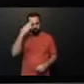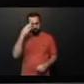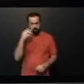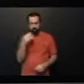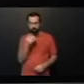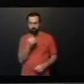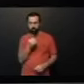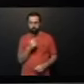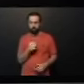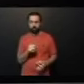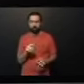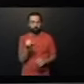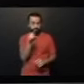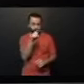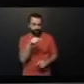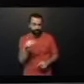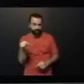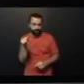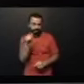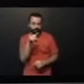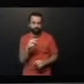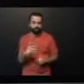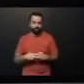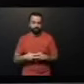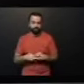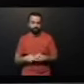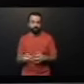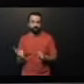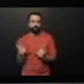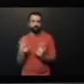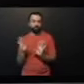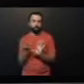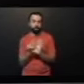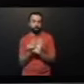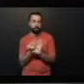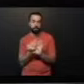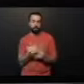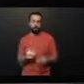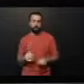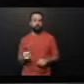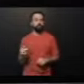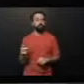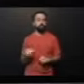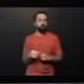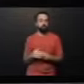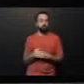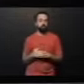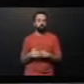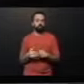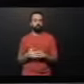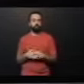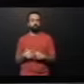Ah, palavrinha feche. Letrinha B. Faça um carinho na mamãe.